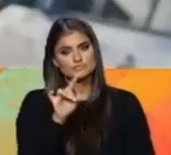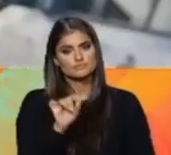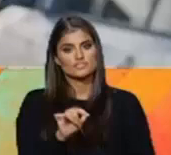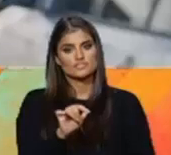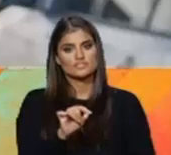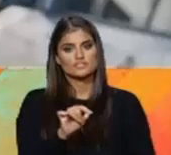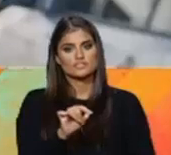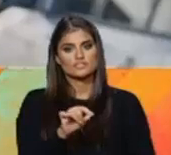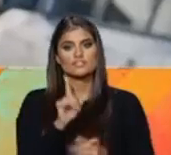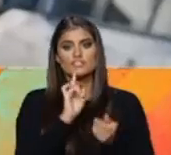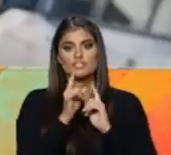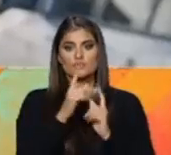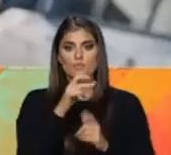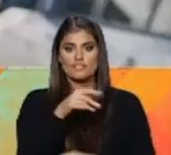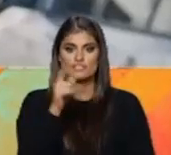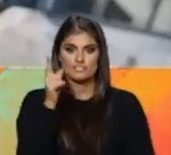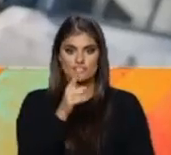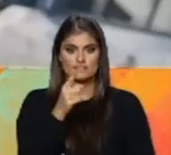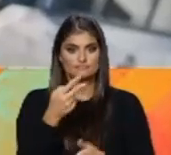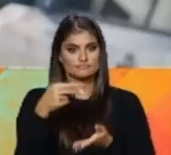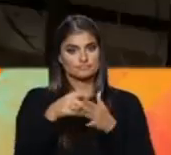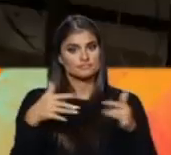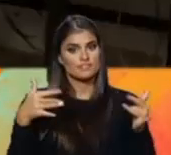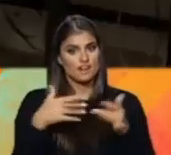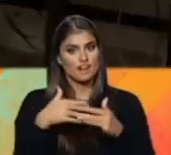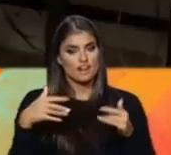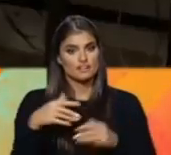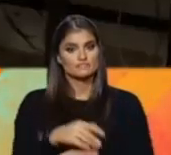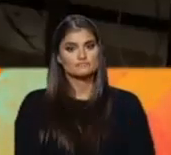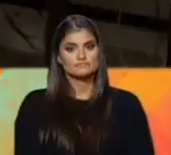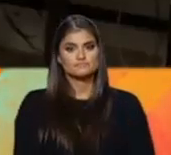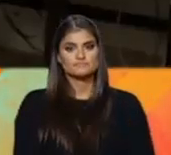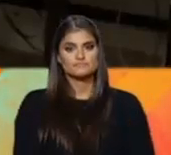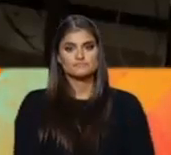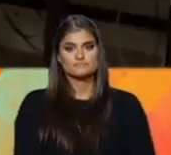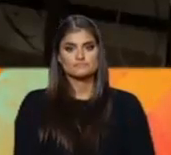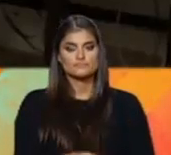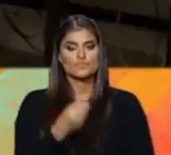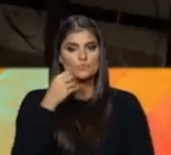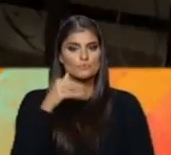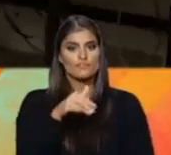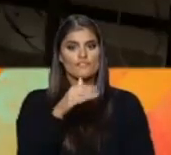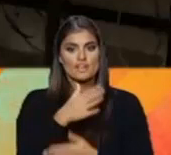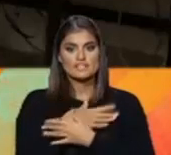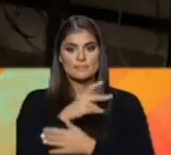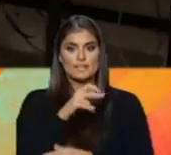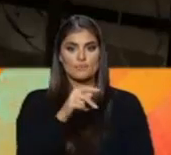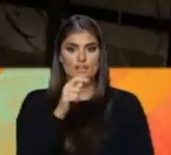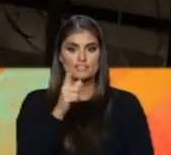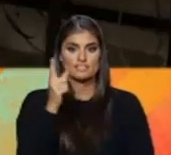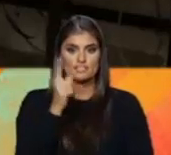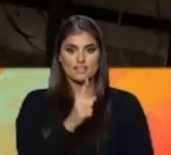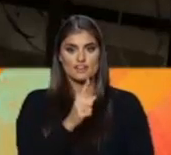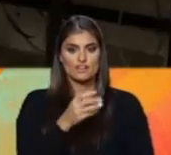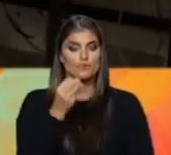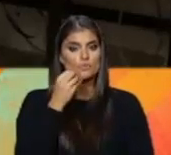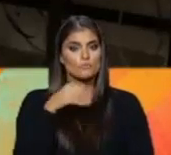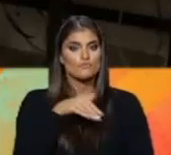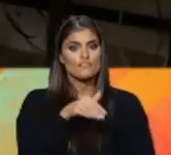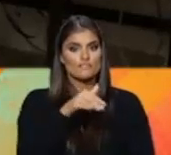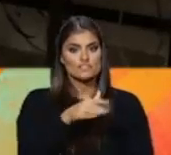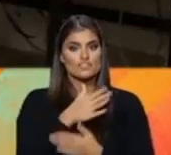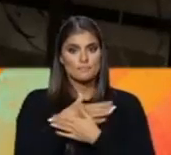onde há paródias, o André Vieira está lá com a sua concertina. Como vais, amigo André? Como